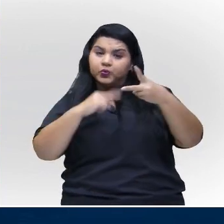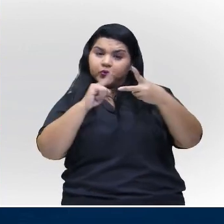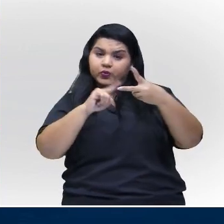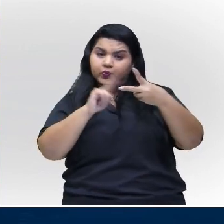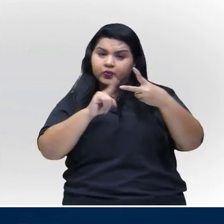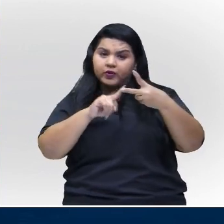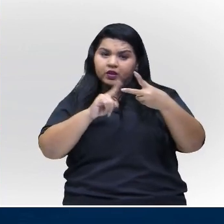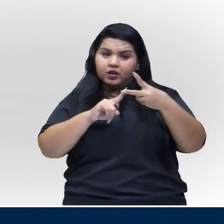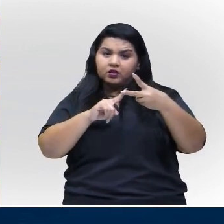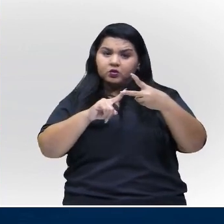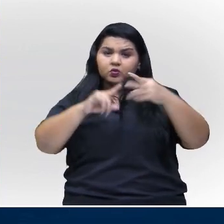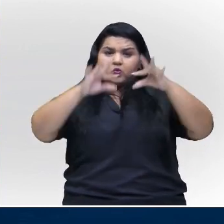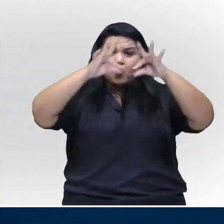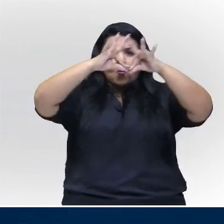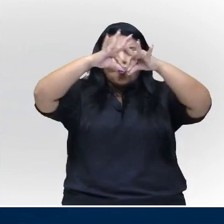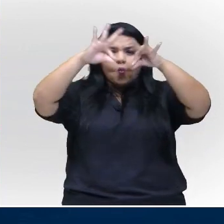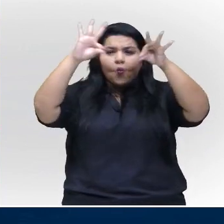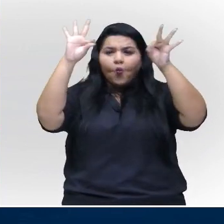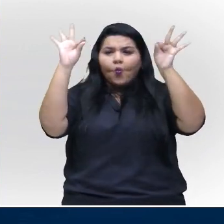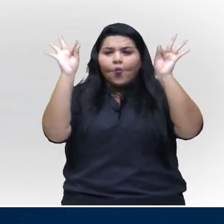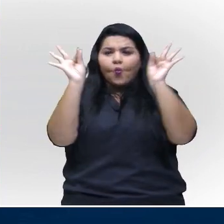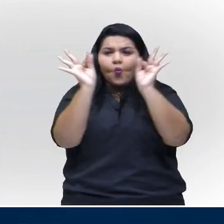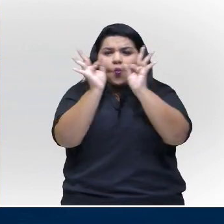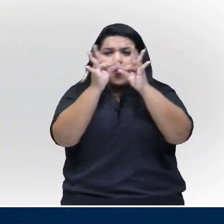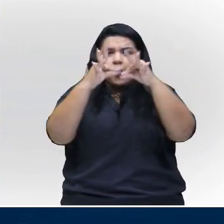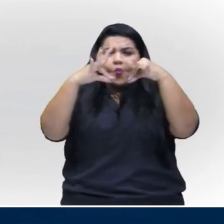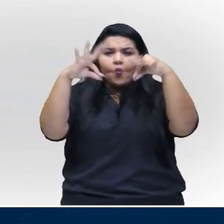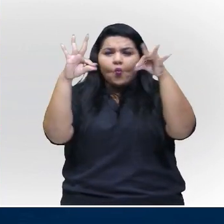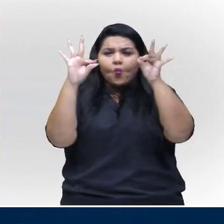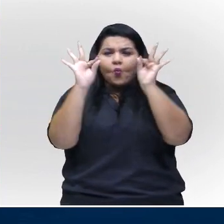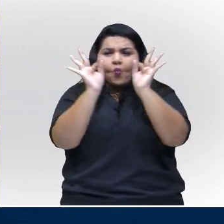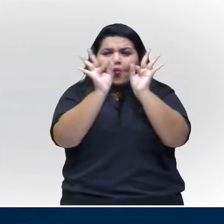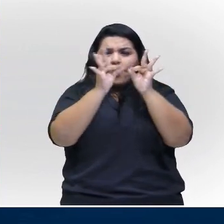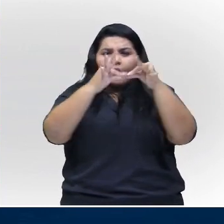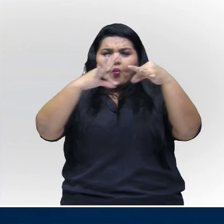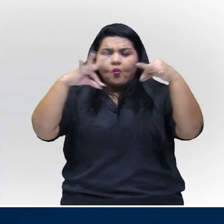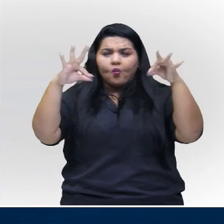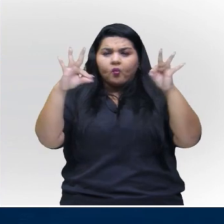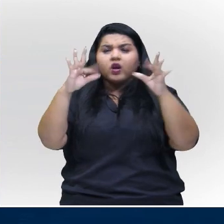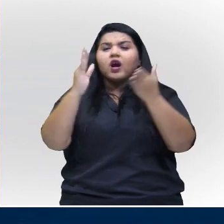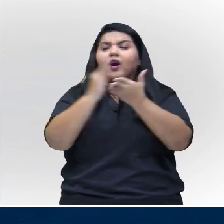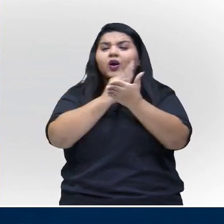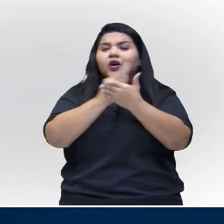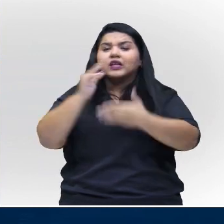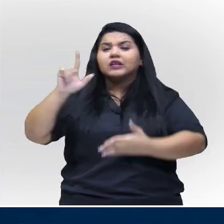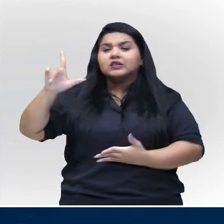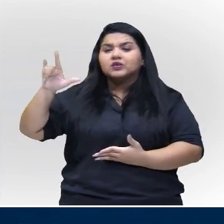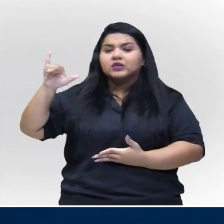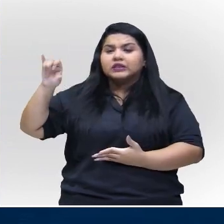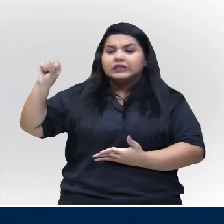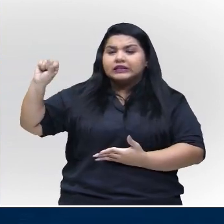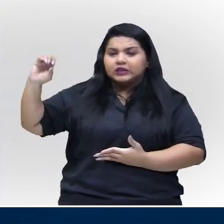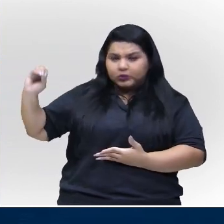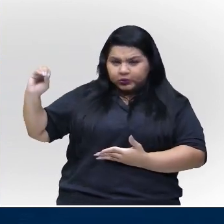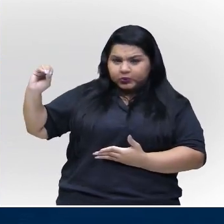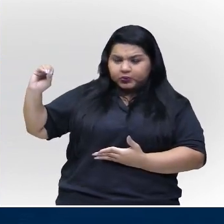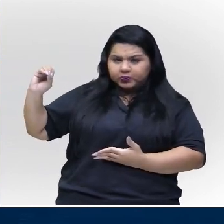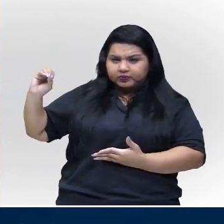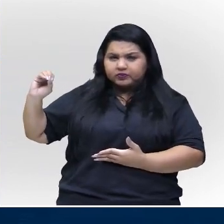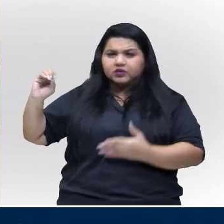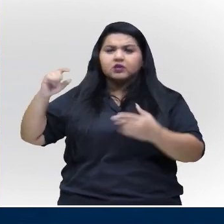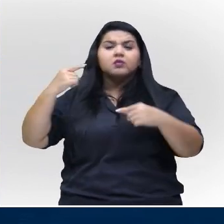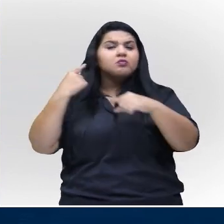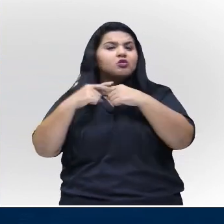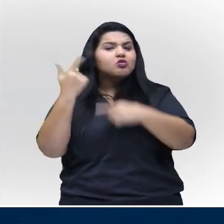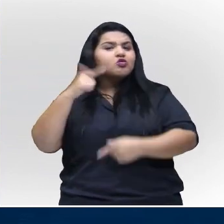retículo endoplasmático não granuloso, ou também chamado em alguns livros de retículo endoplasmático liso, justamente porque